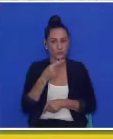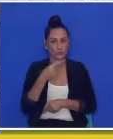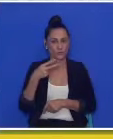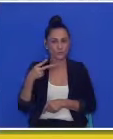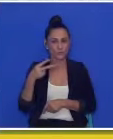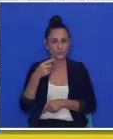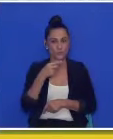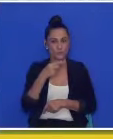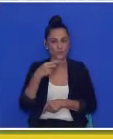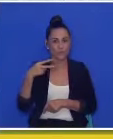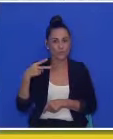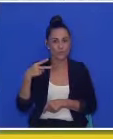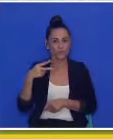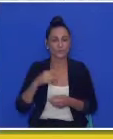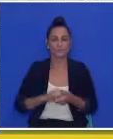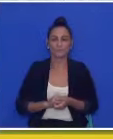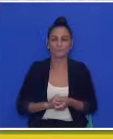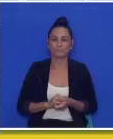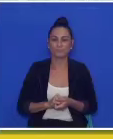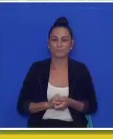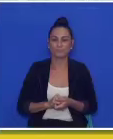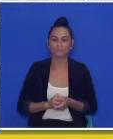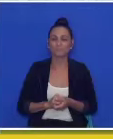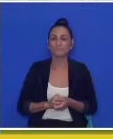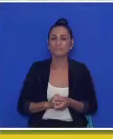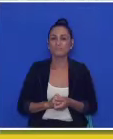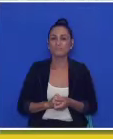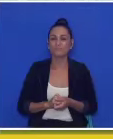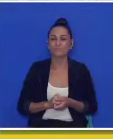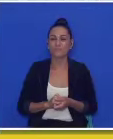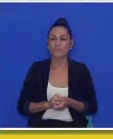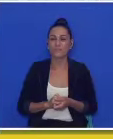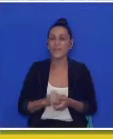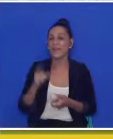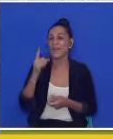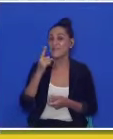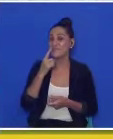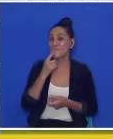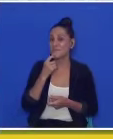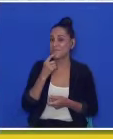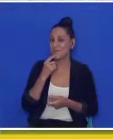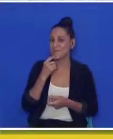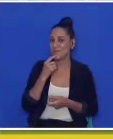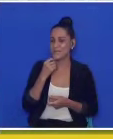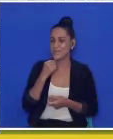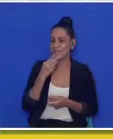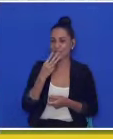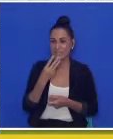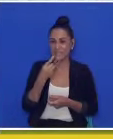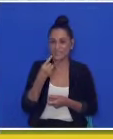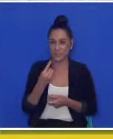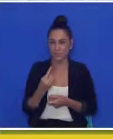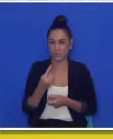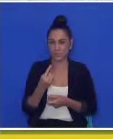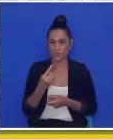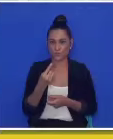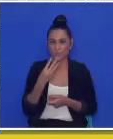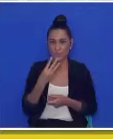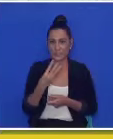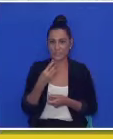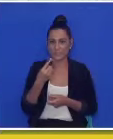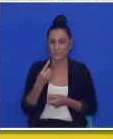sorteios semanais do dia de sorte. Bola vermelha número 31. Vermelha